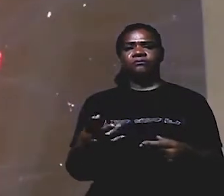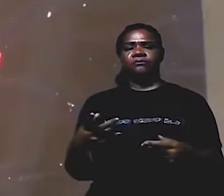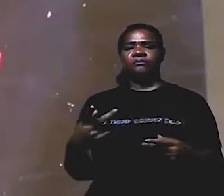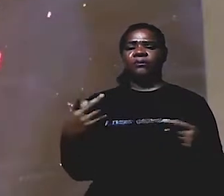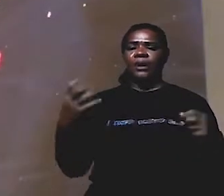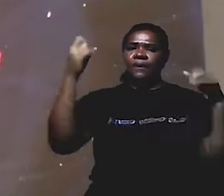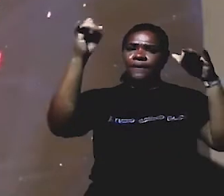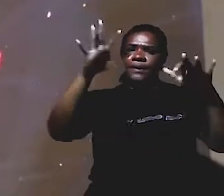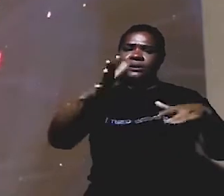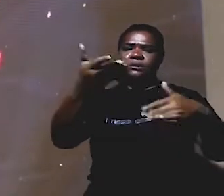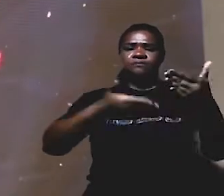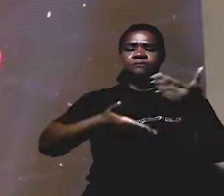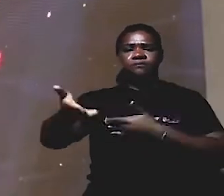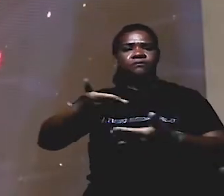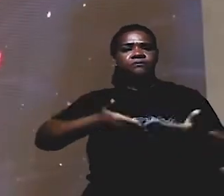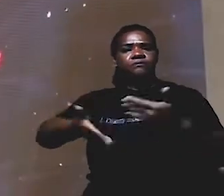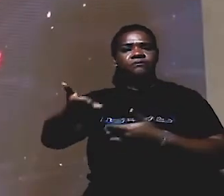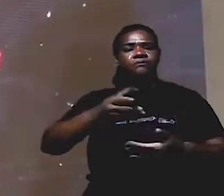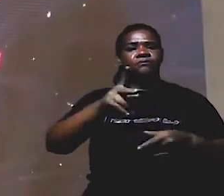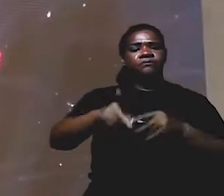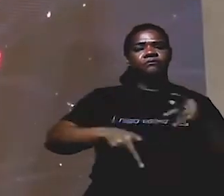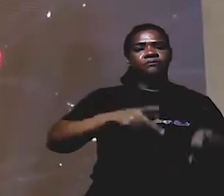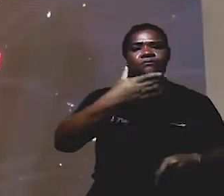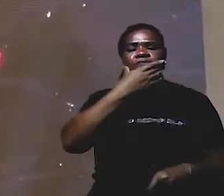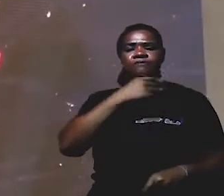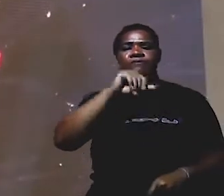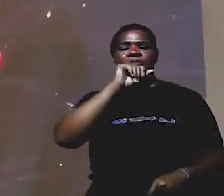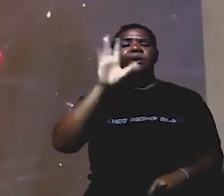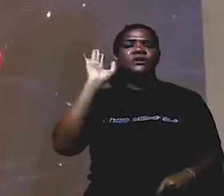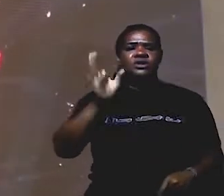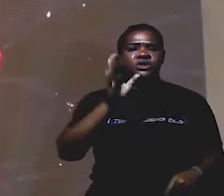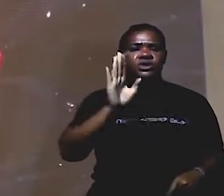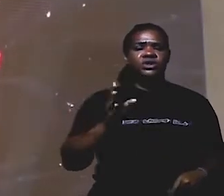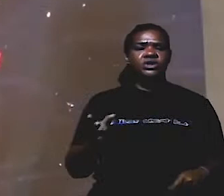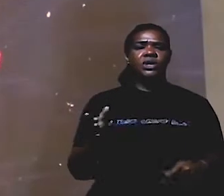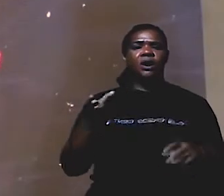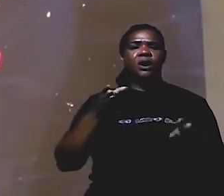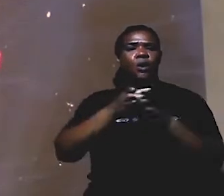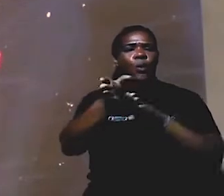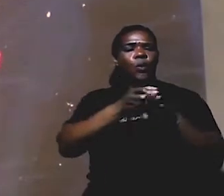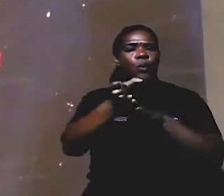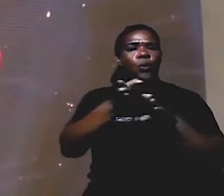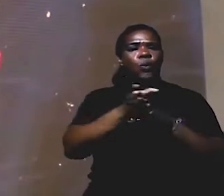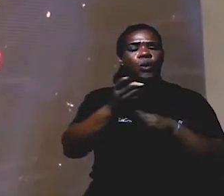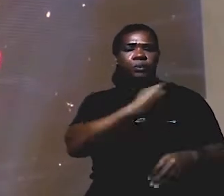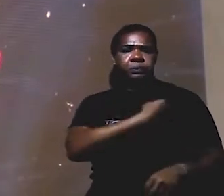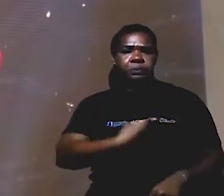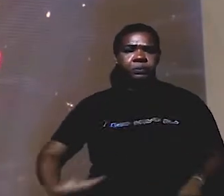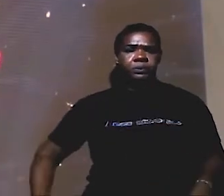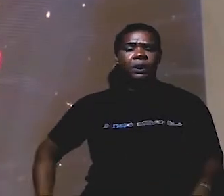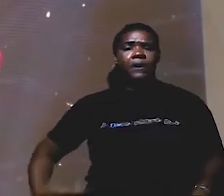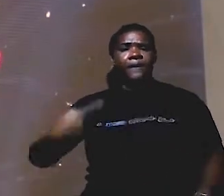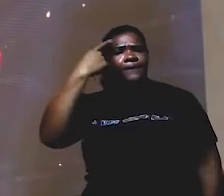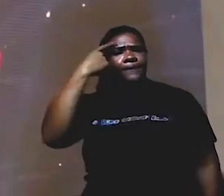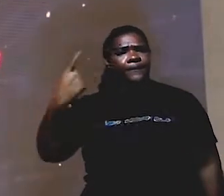prosperidade e desenvolvimento que seu pai vinha imprimindo em seu governo. E eu penso